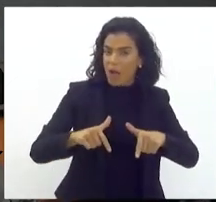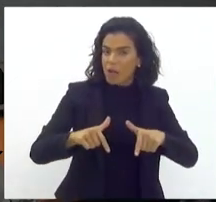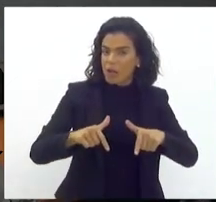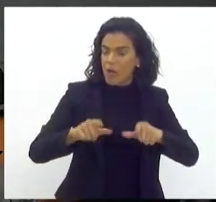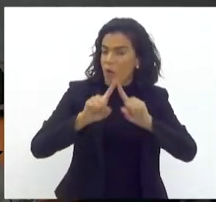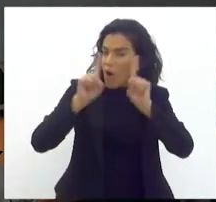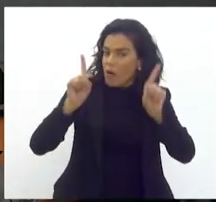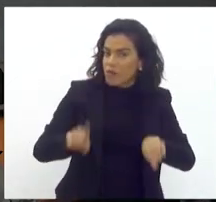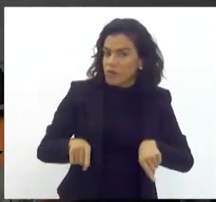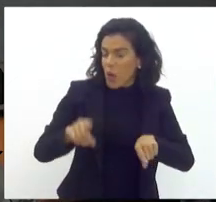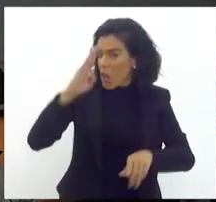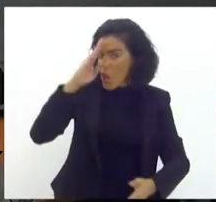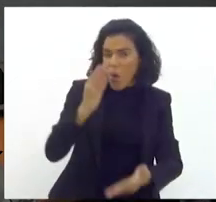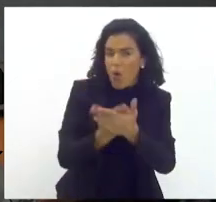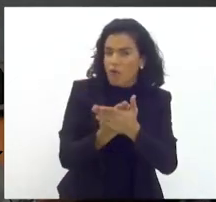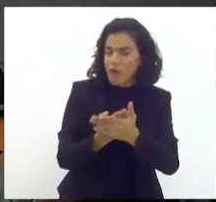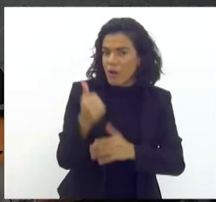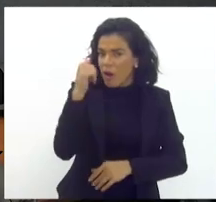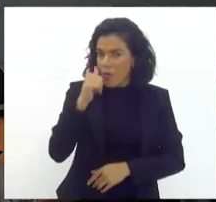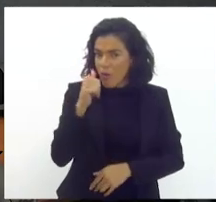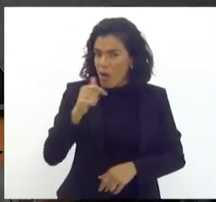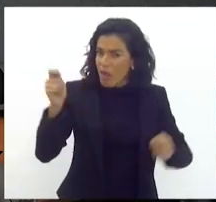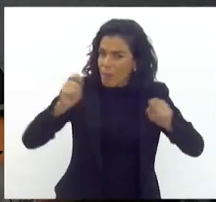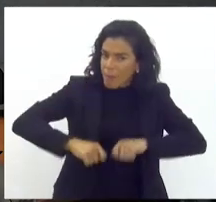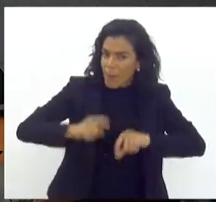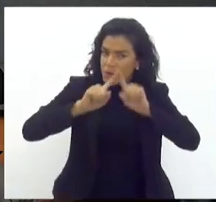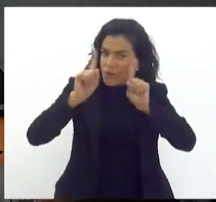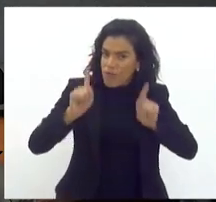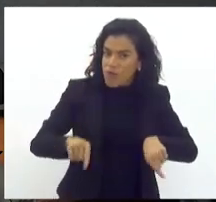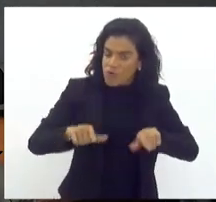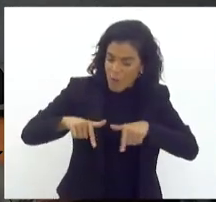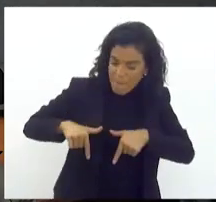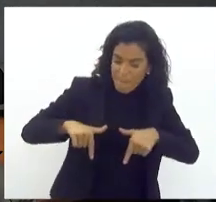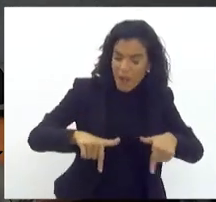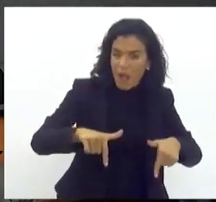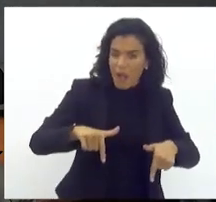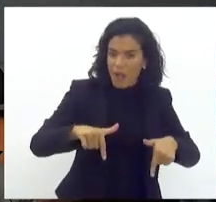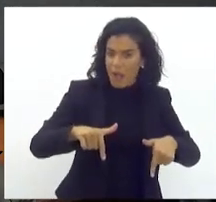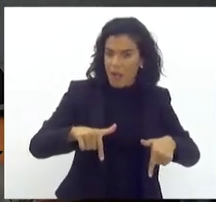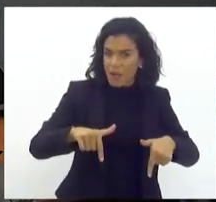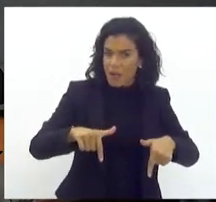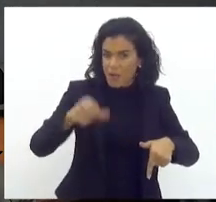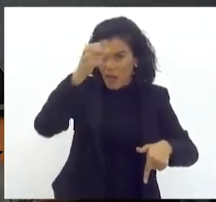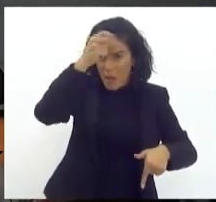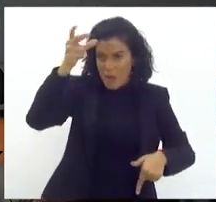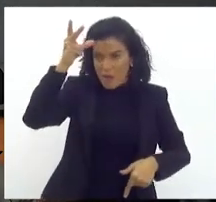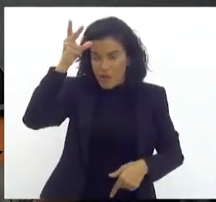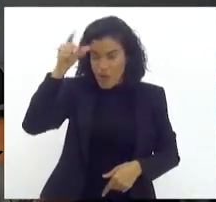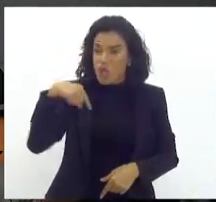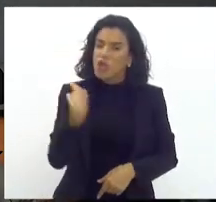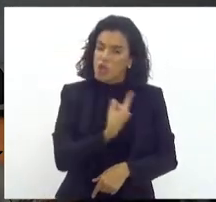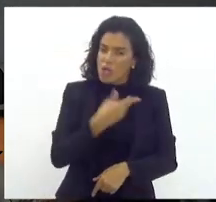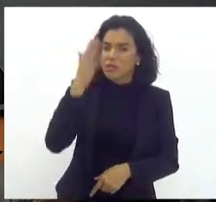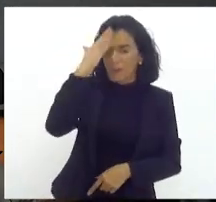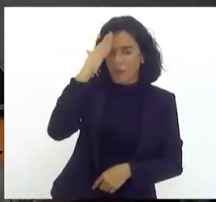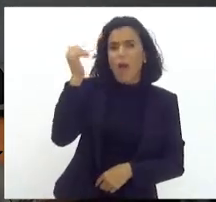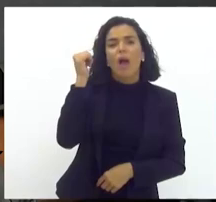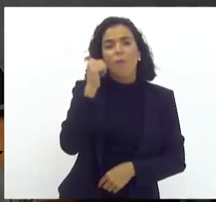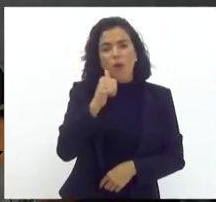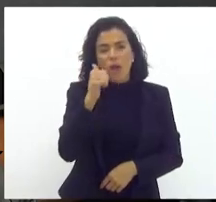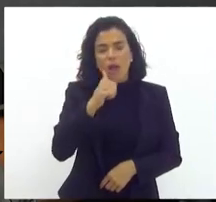ele não acredita que que uma mulher possa exercer um cargo de confiança na prefeitura E nós sabemos que as mulheres